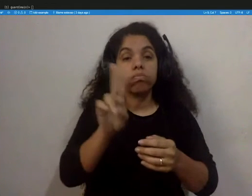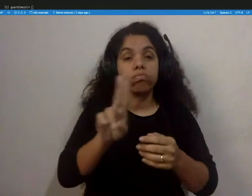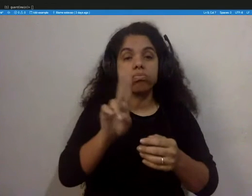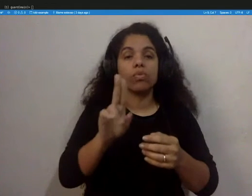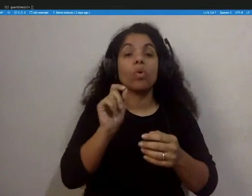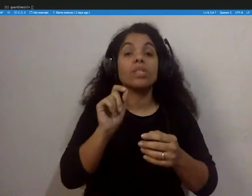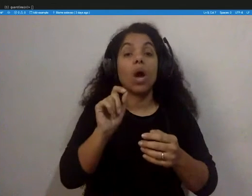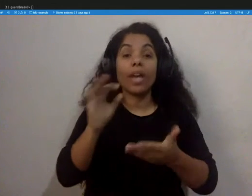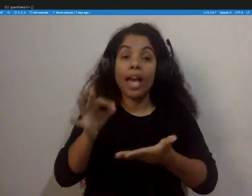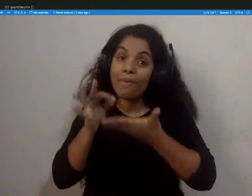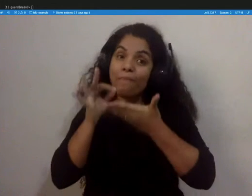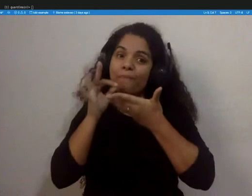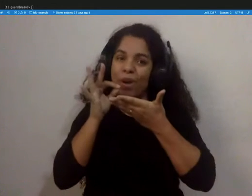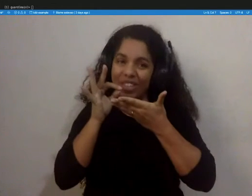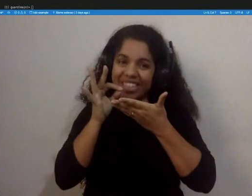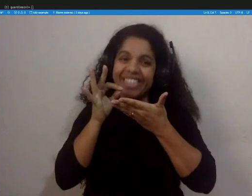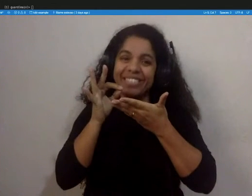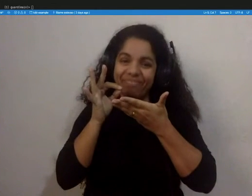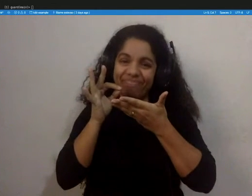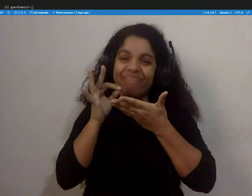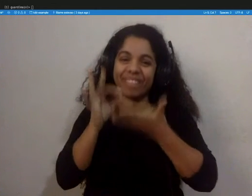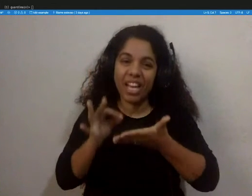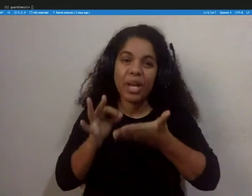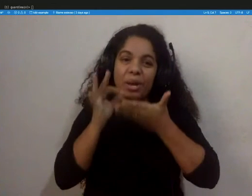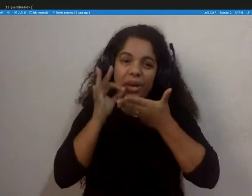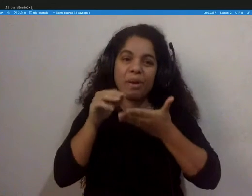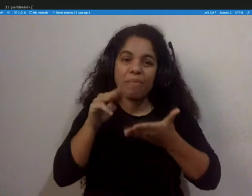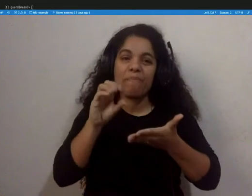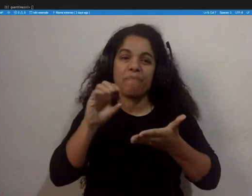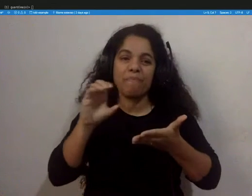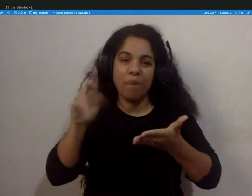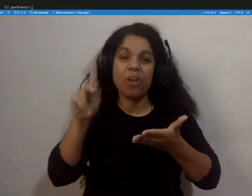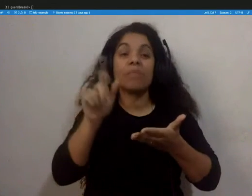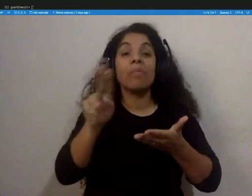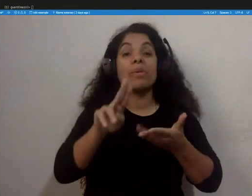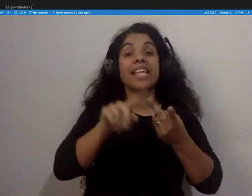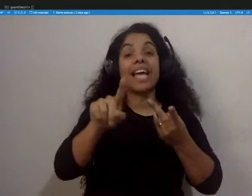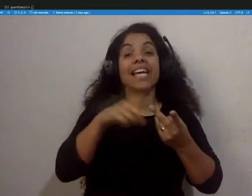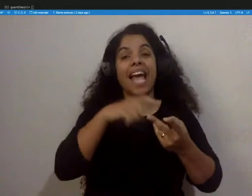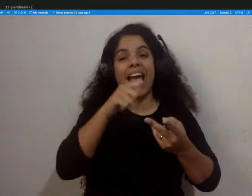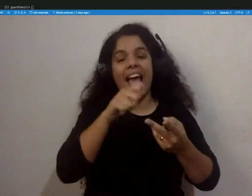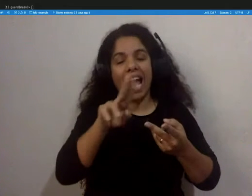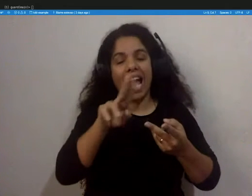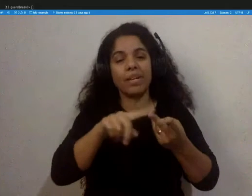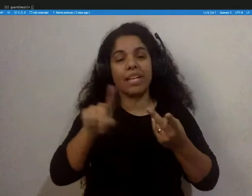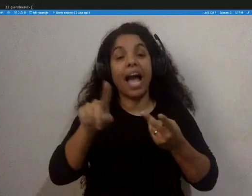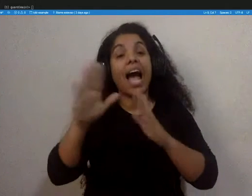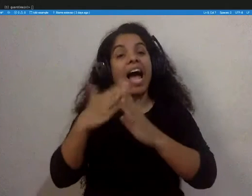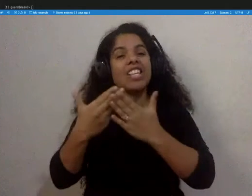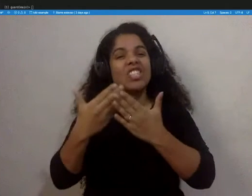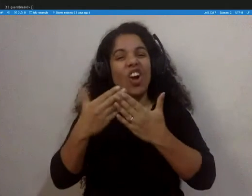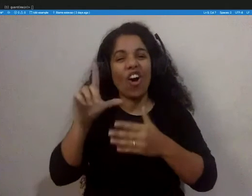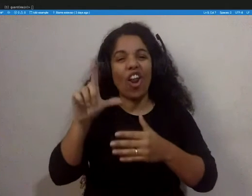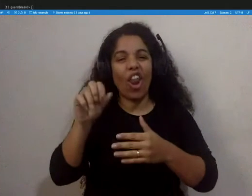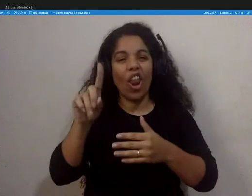escola moquista para poder aplicar o teste. Então, eu vou usar a escola de Londres, que eu expliquei lá no início